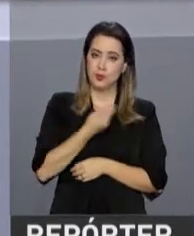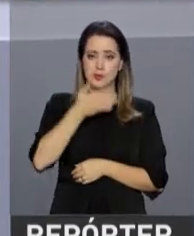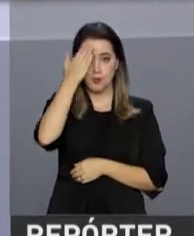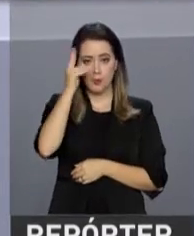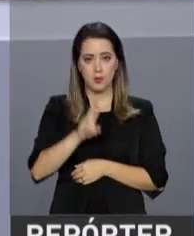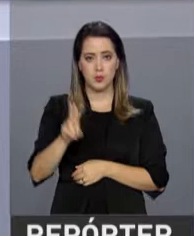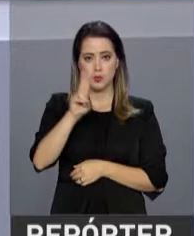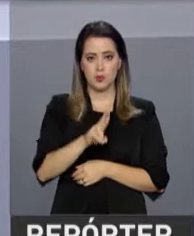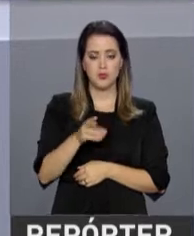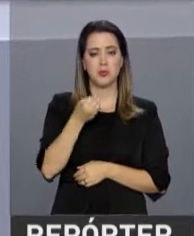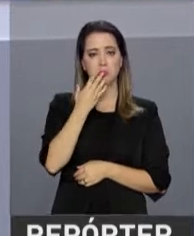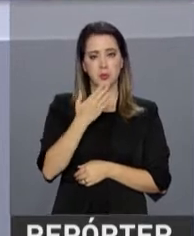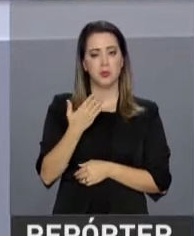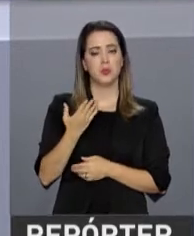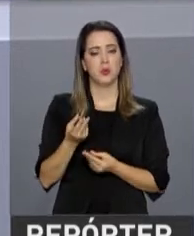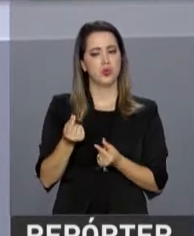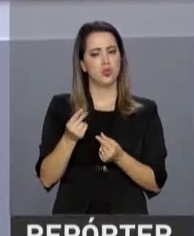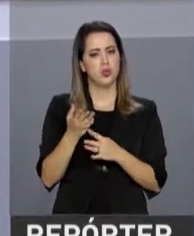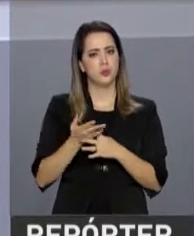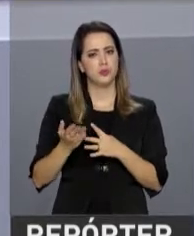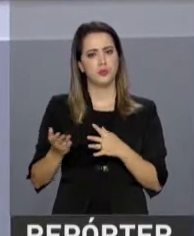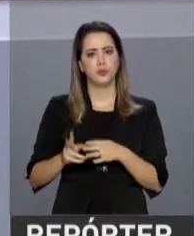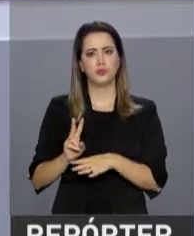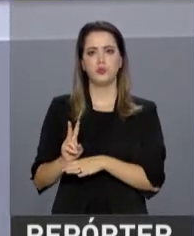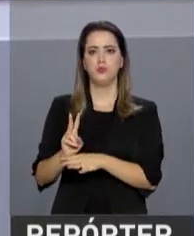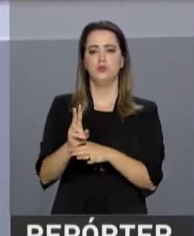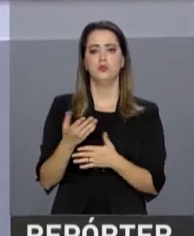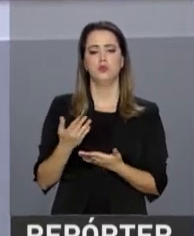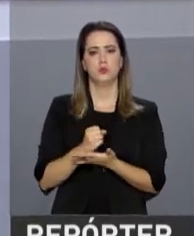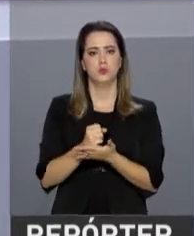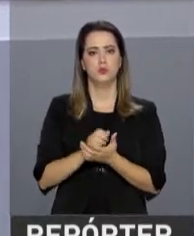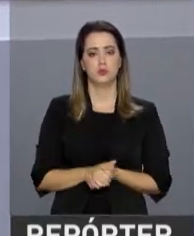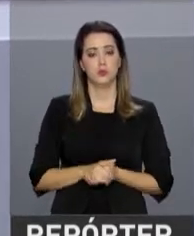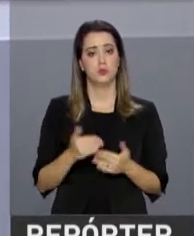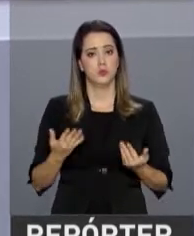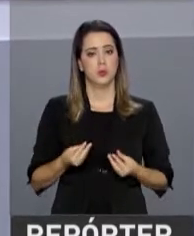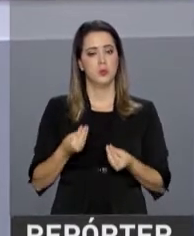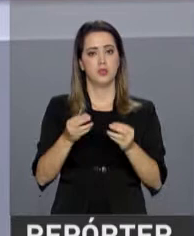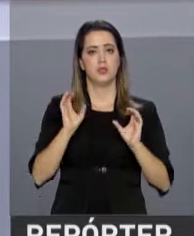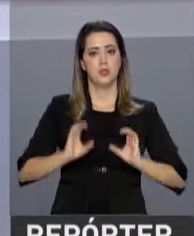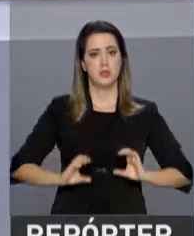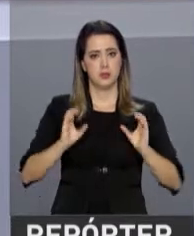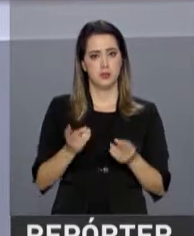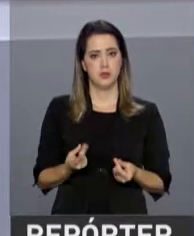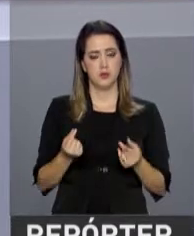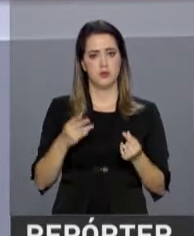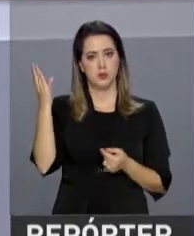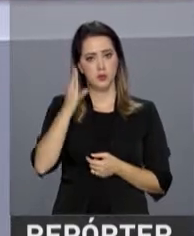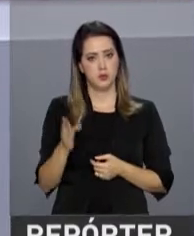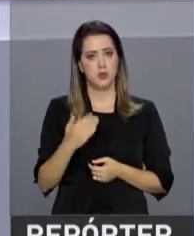sabemos usar bem o crédito que assim questões financeiras e as lojas oferecem para garantir a cidadania financeira dos